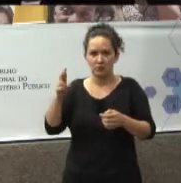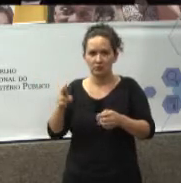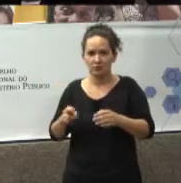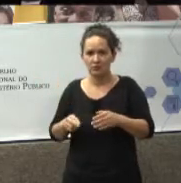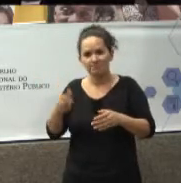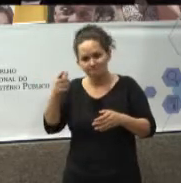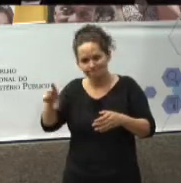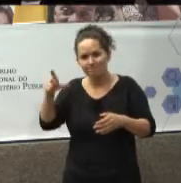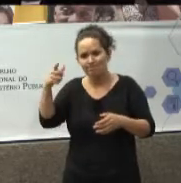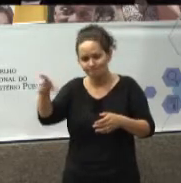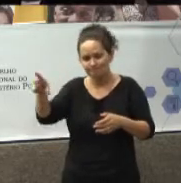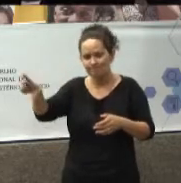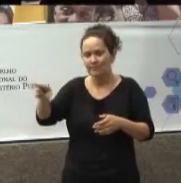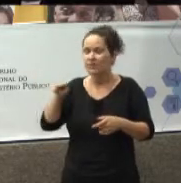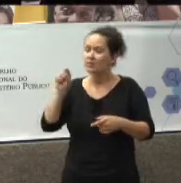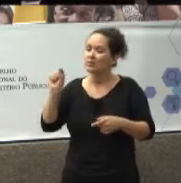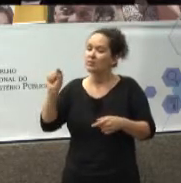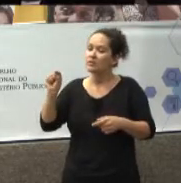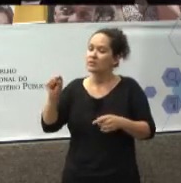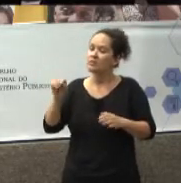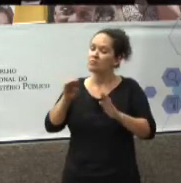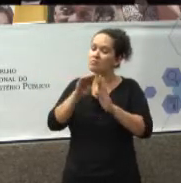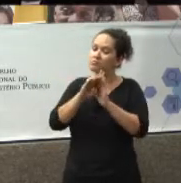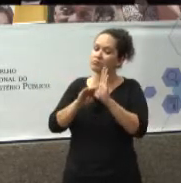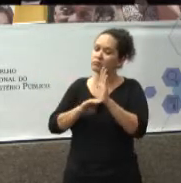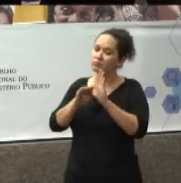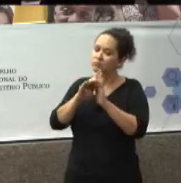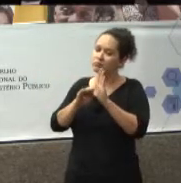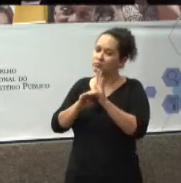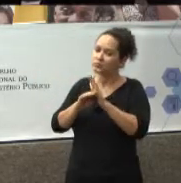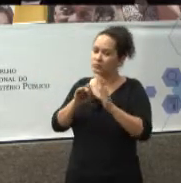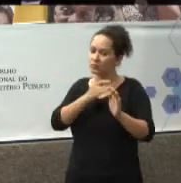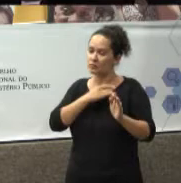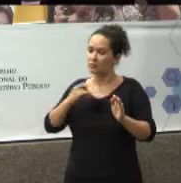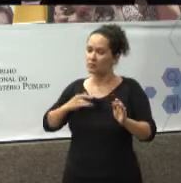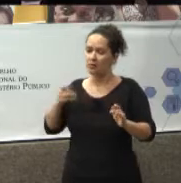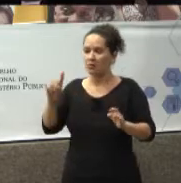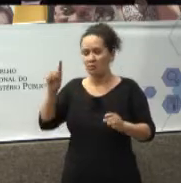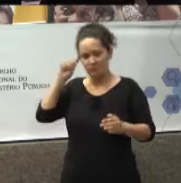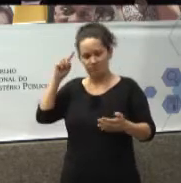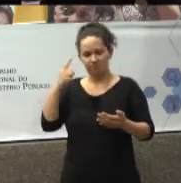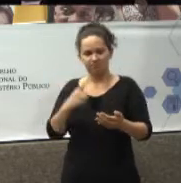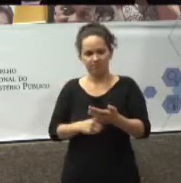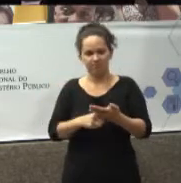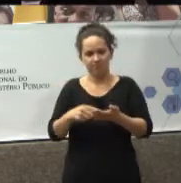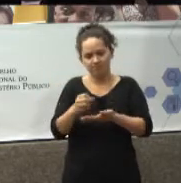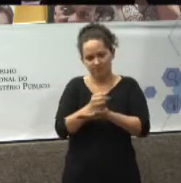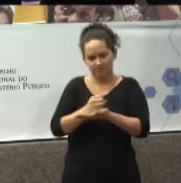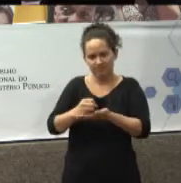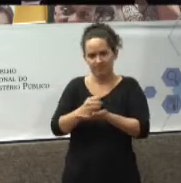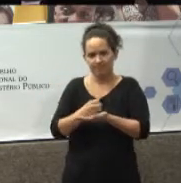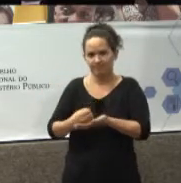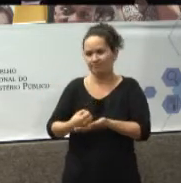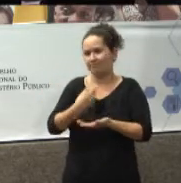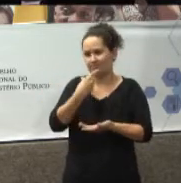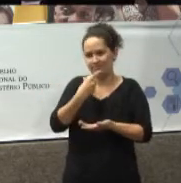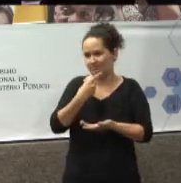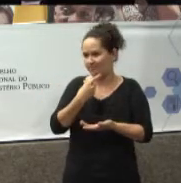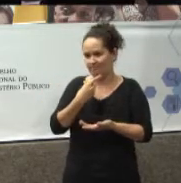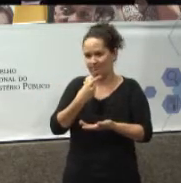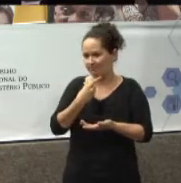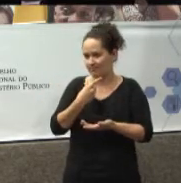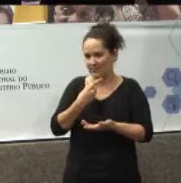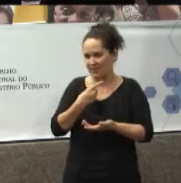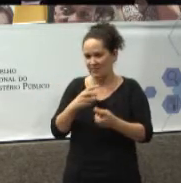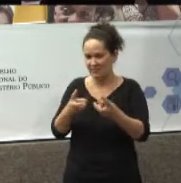repetitiva de que as operadoras o plantel não estão obrigadas a fornecer medicamentos que não só